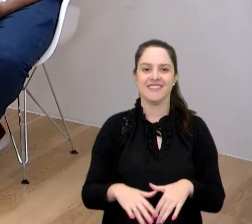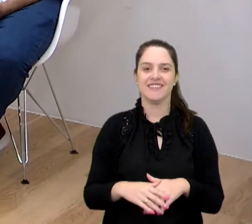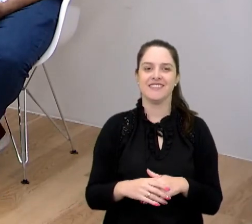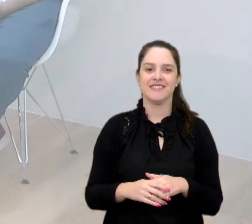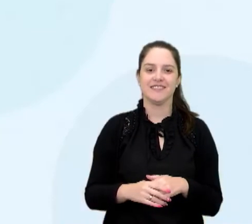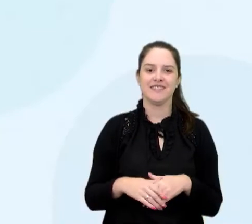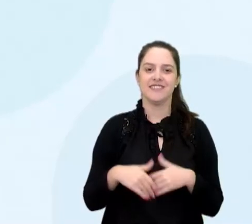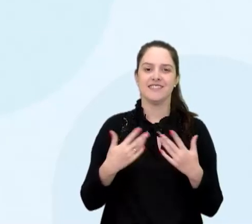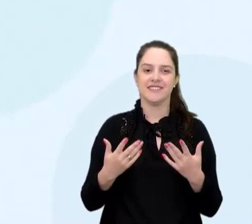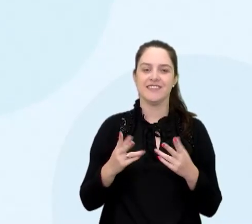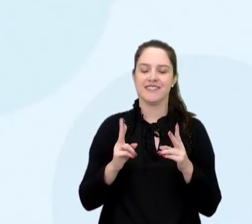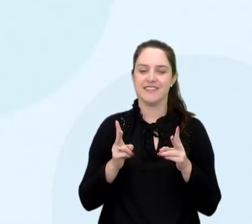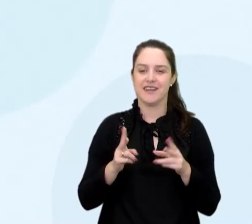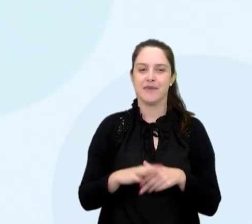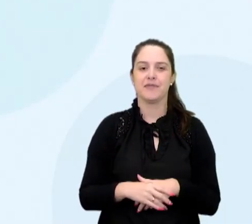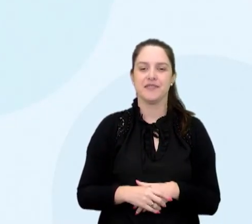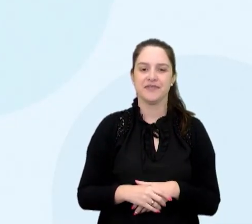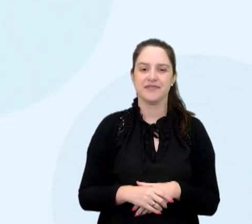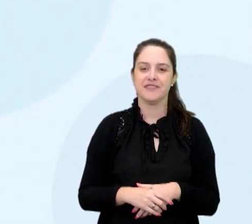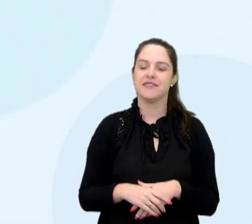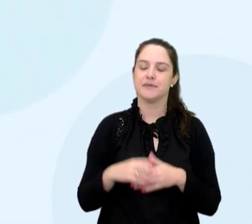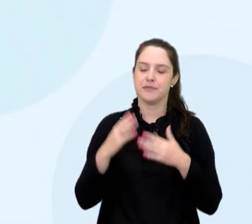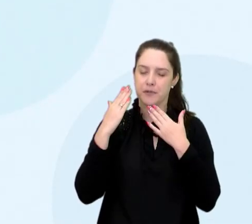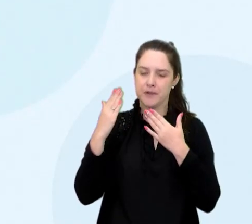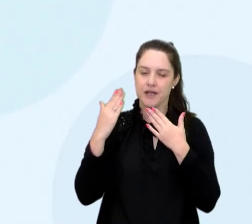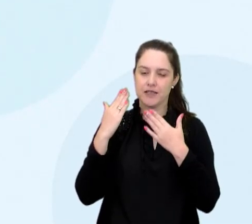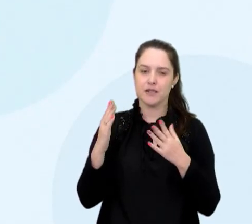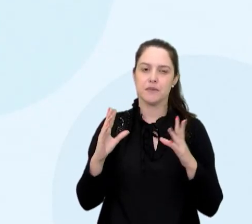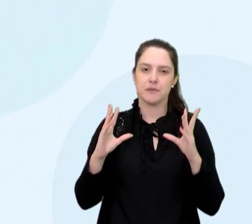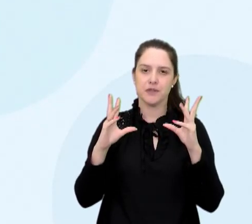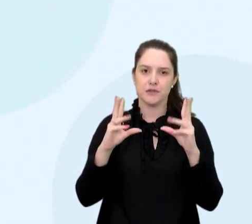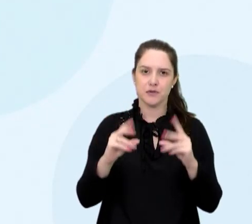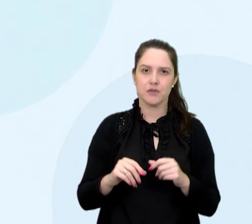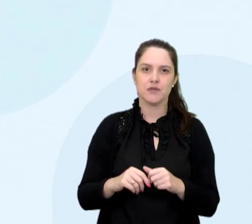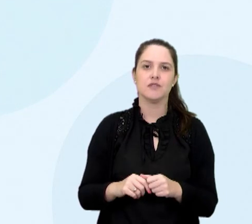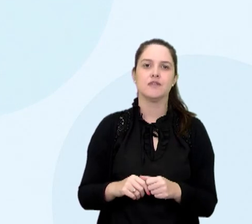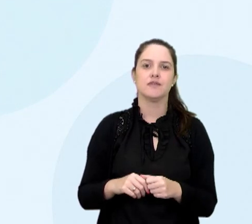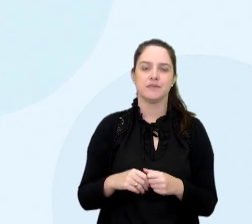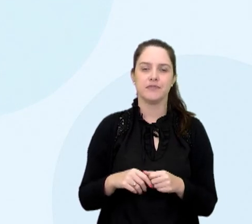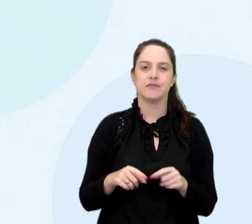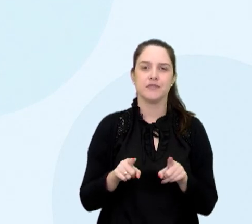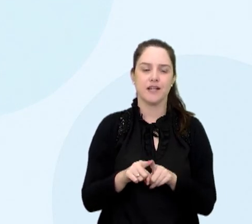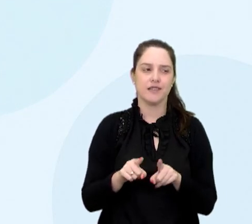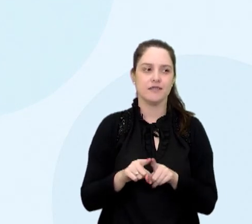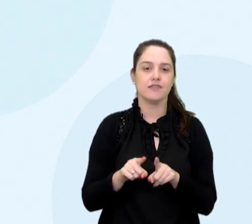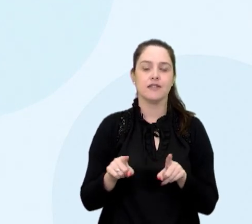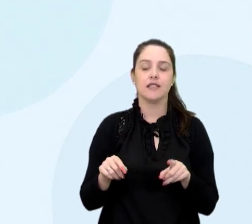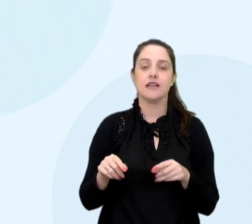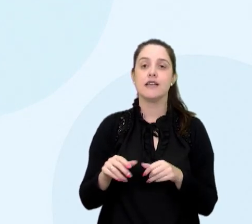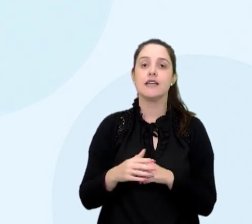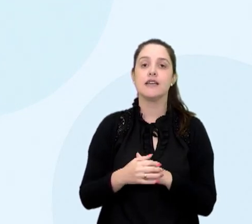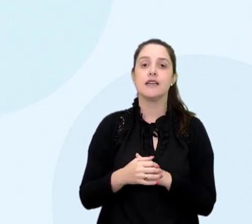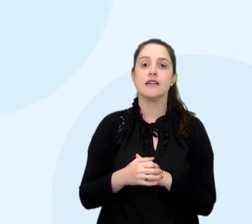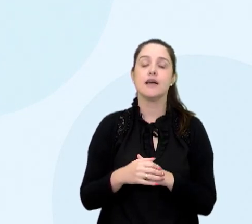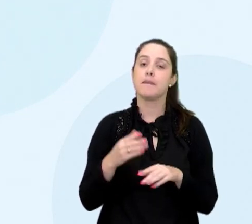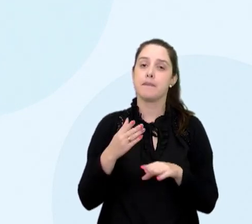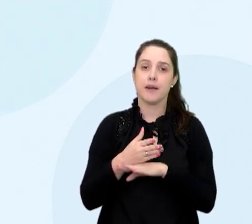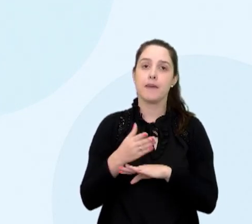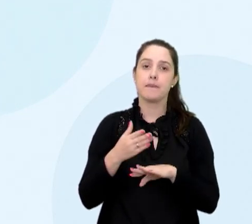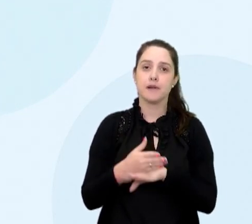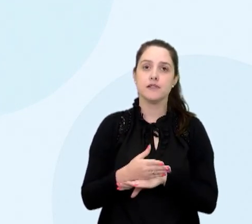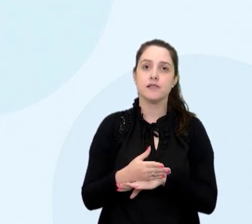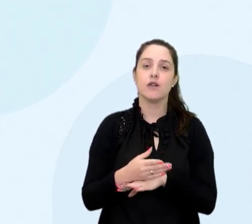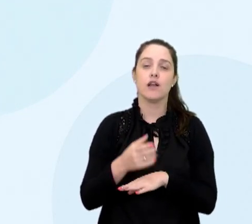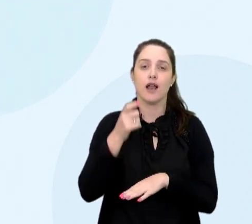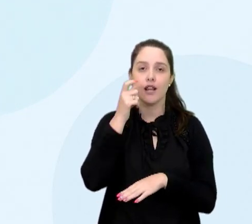e estamos por aí. Gente, Espero que eu venha mais vezes. Legal, não, com certeza. Você é cadeira cativa. Muito obrigado pela participação, por estar